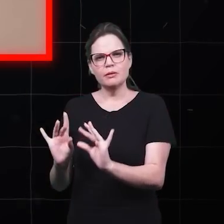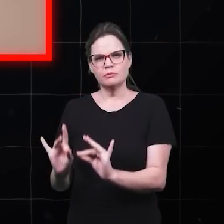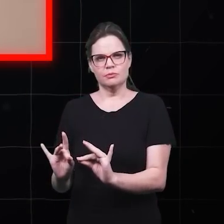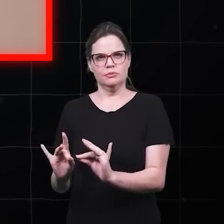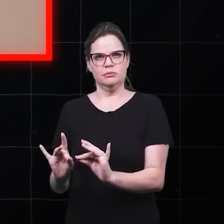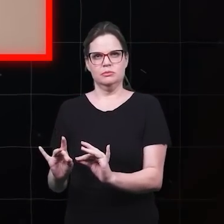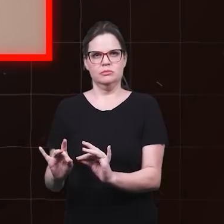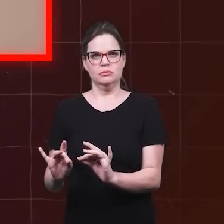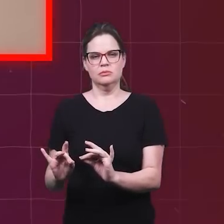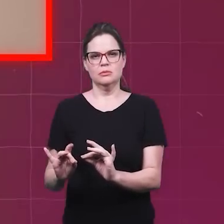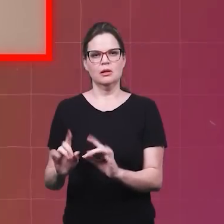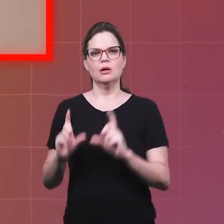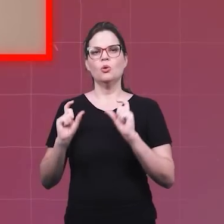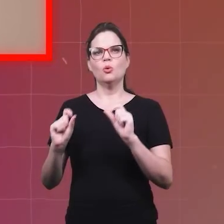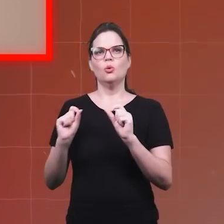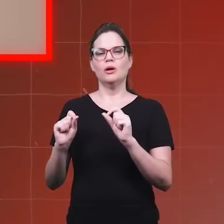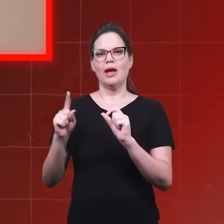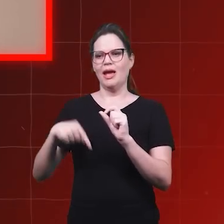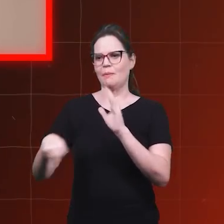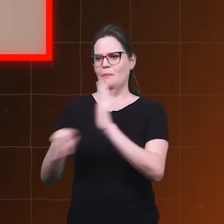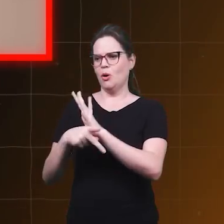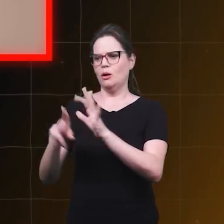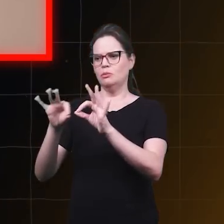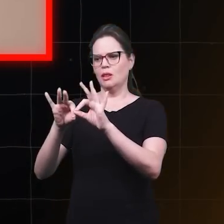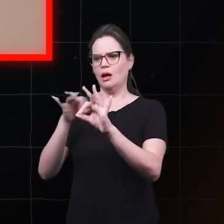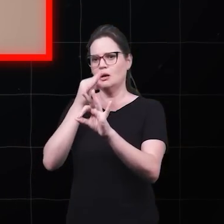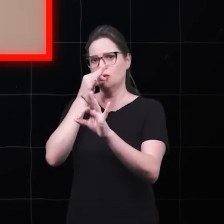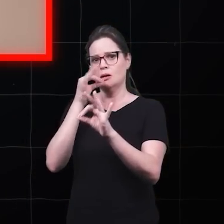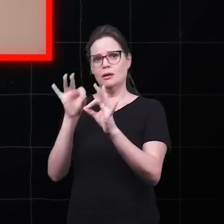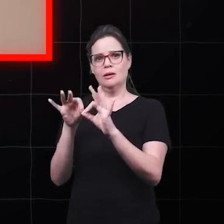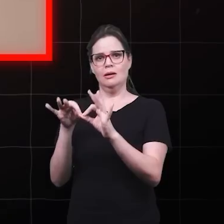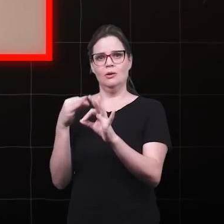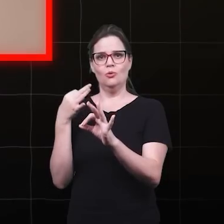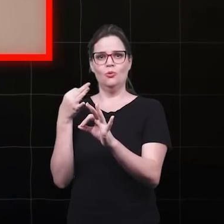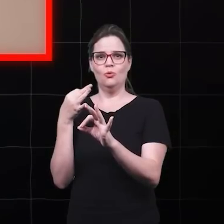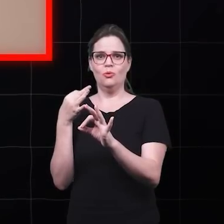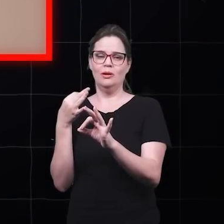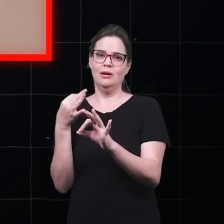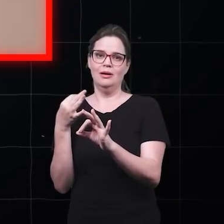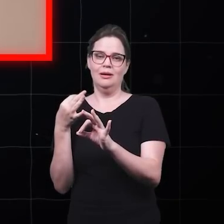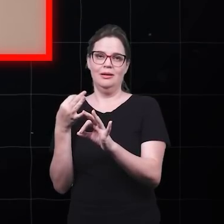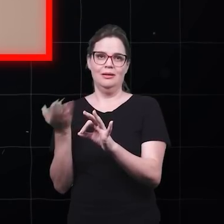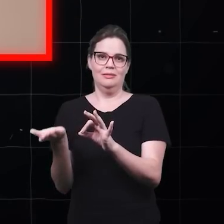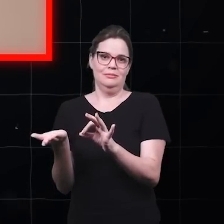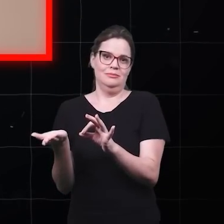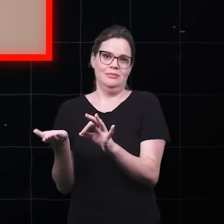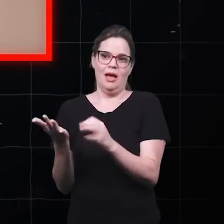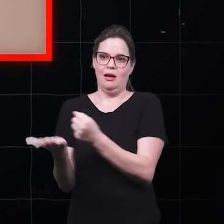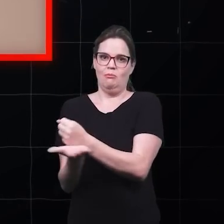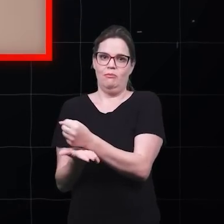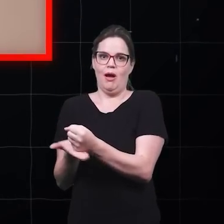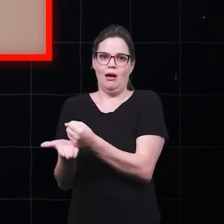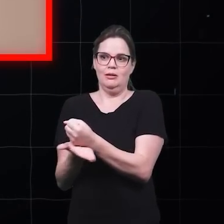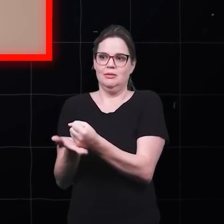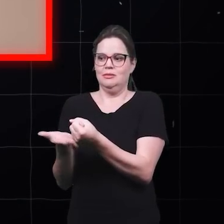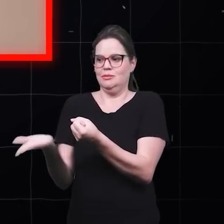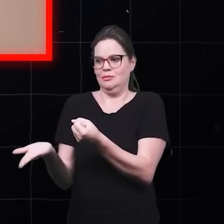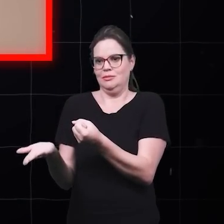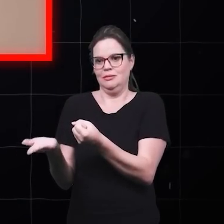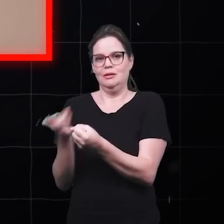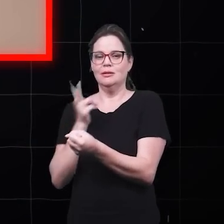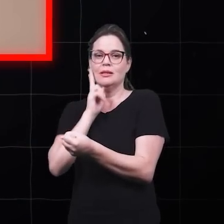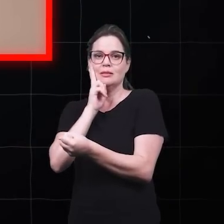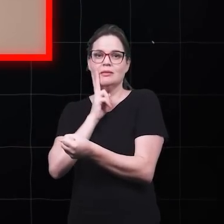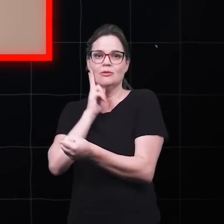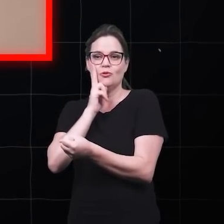são originadas da uva, que é a matriz, que é o principal